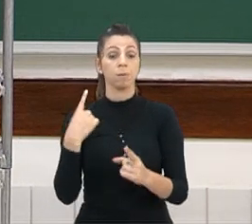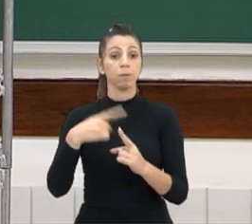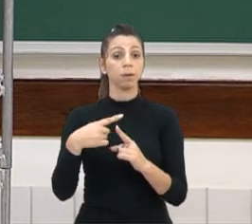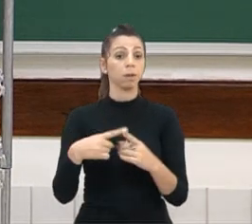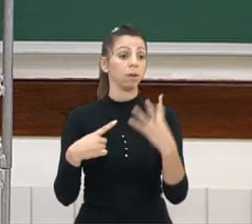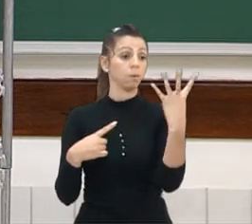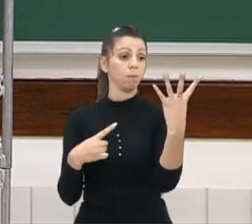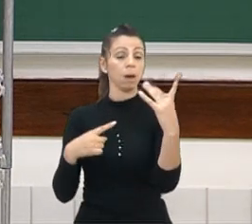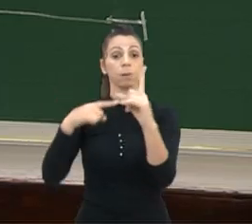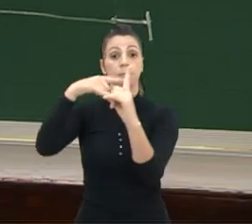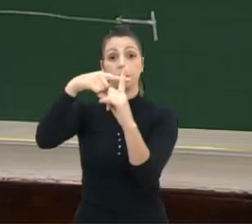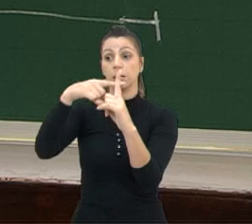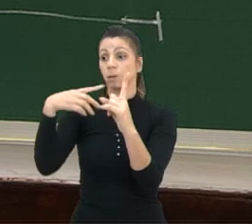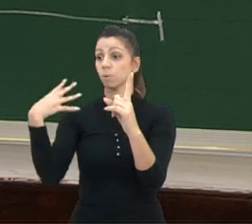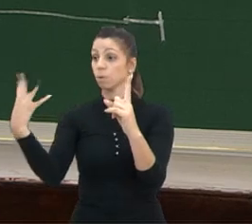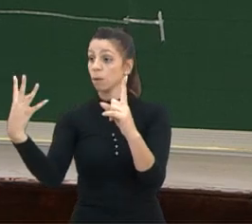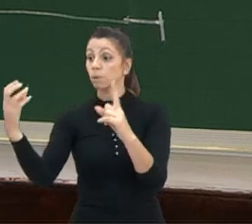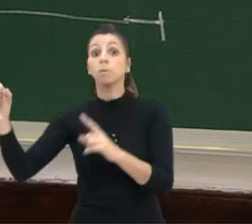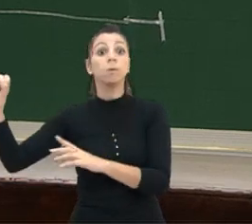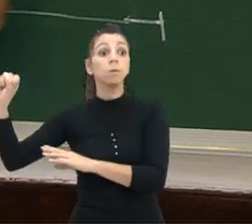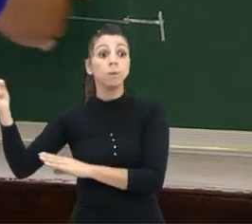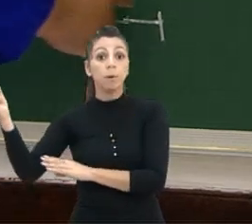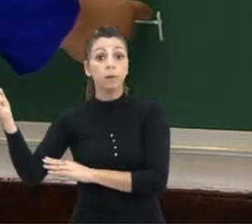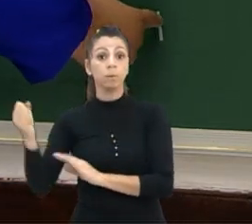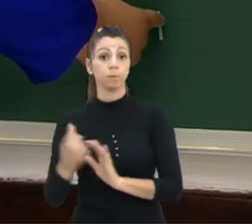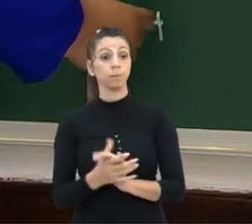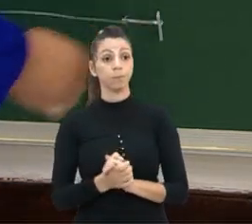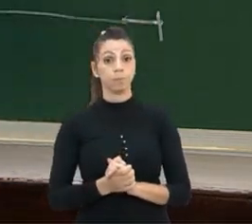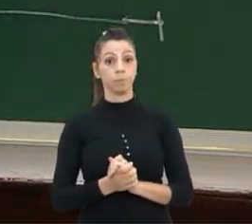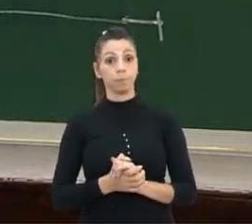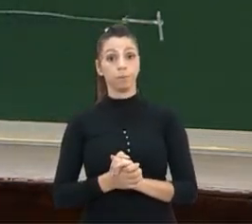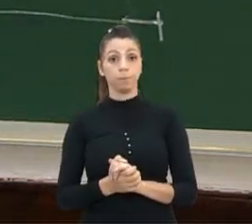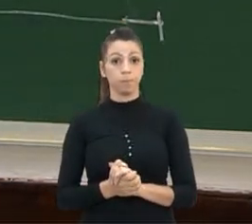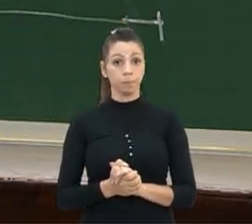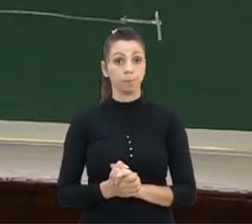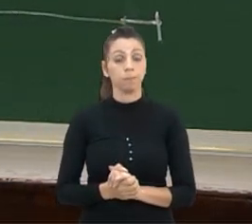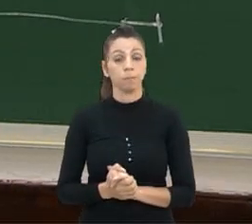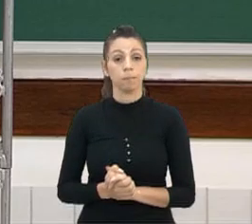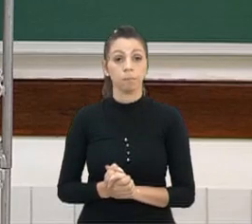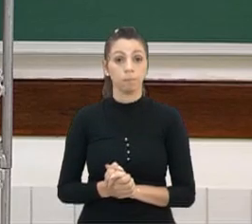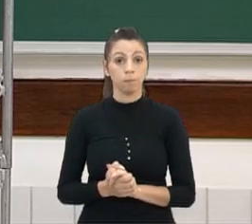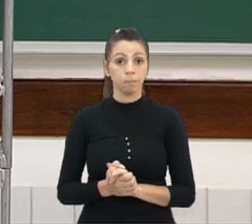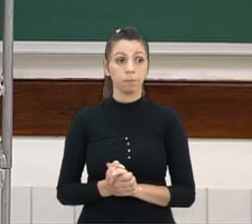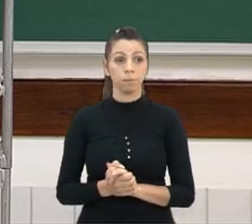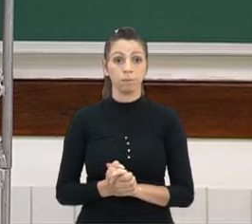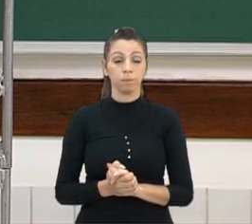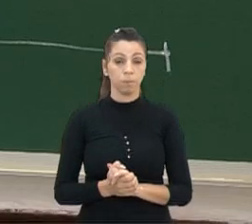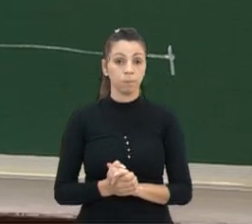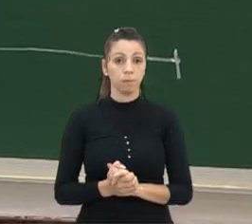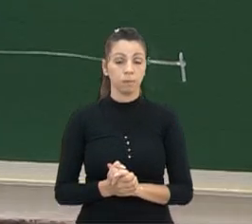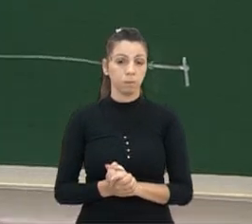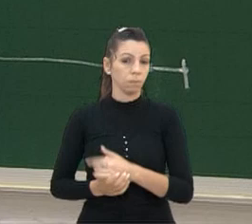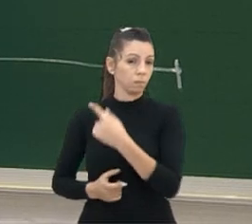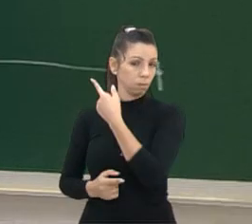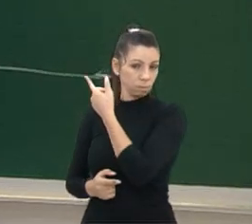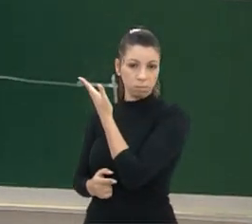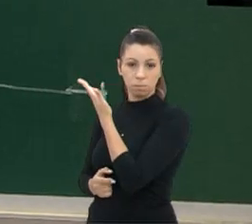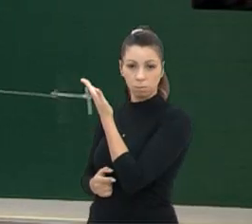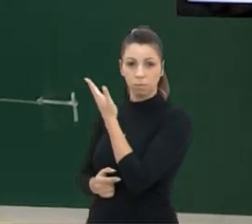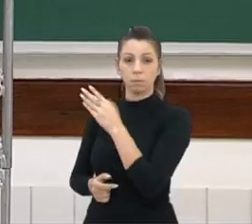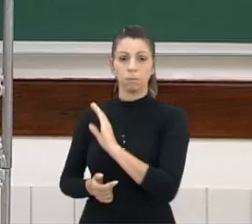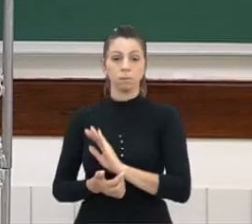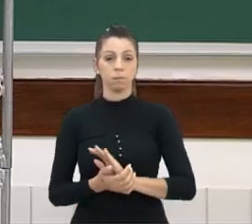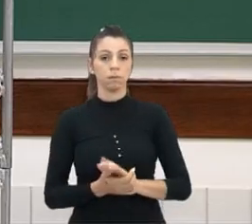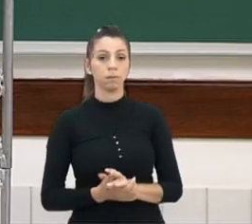2. Então, aqui, 4, 8. Então, aqui é o meu segmento de medida 8. Certo?